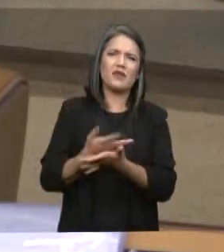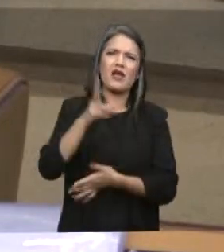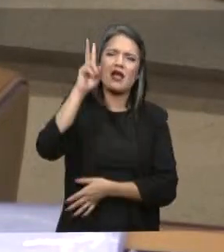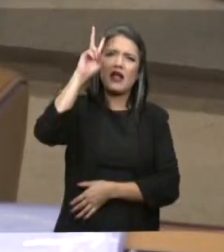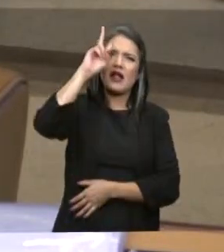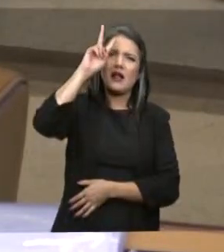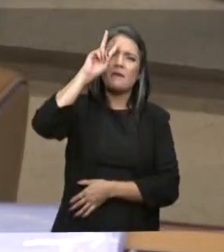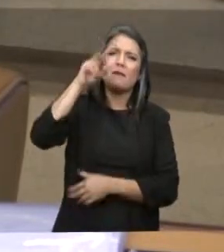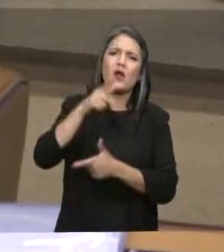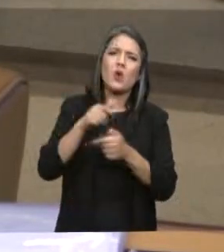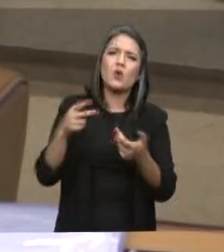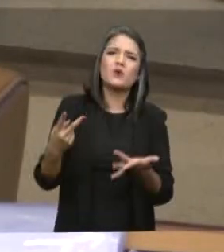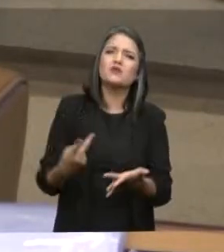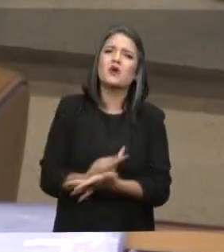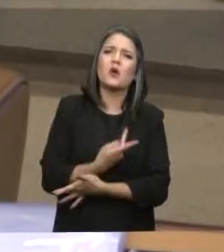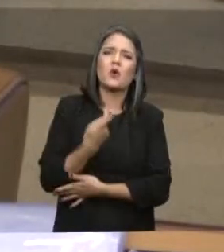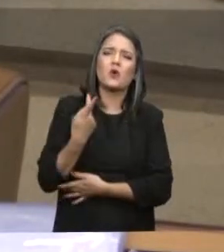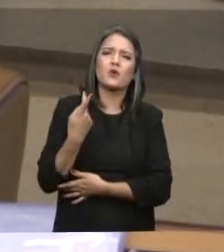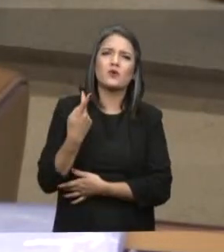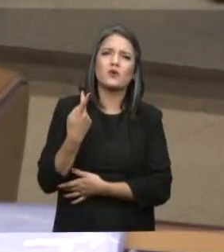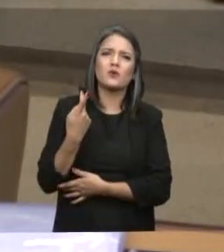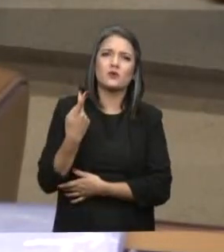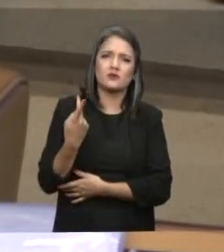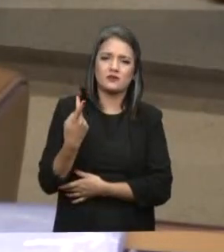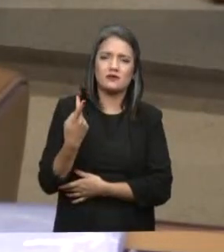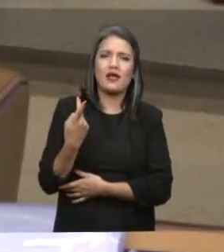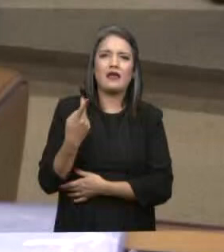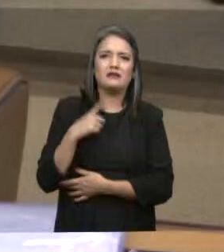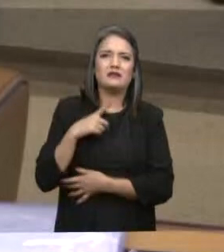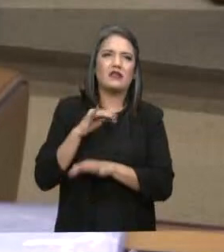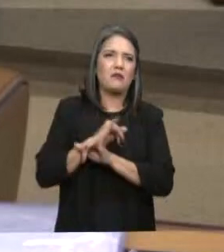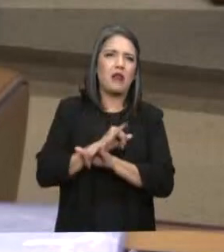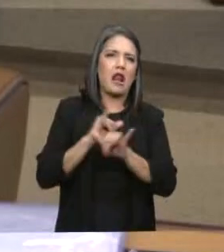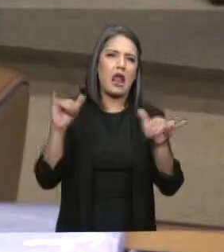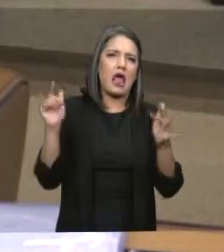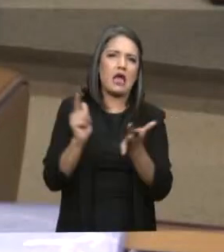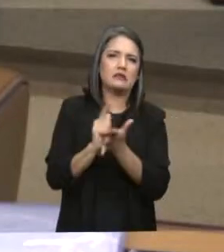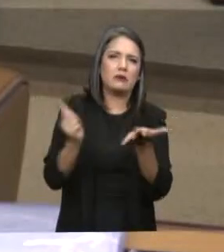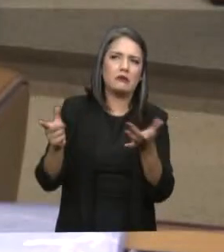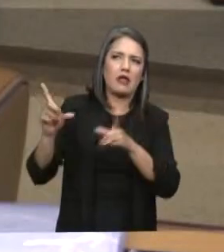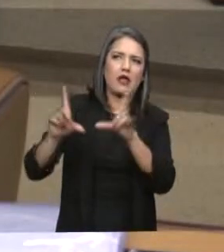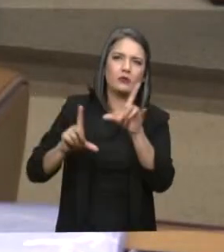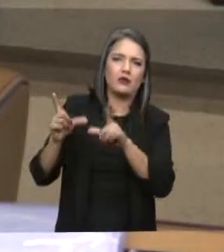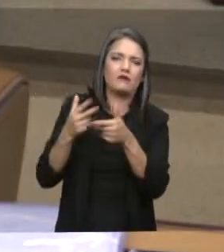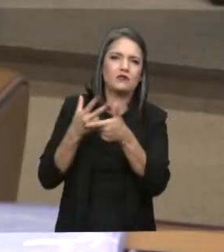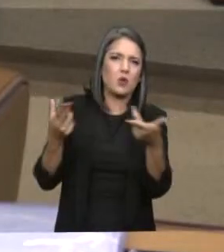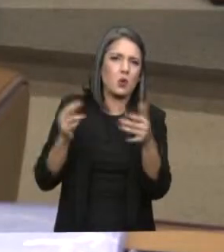episódio recente que teve repercussão na mídia inclusive com